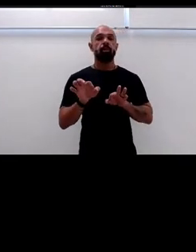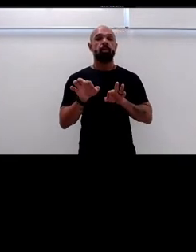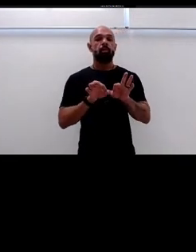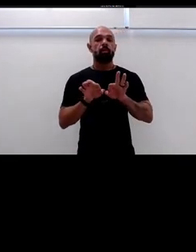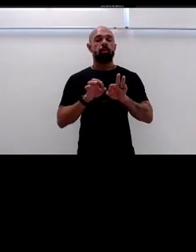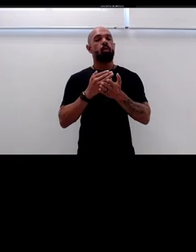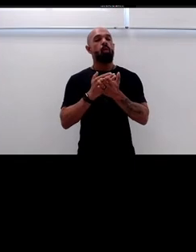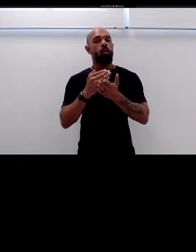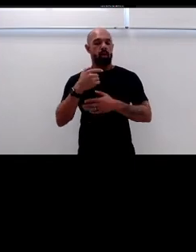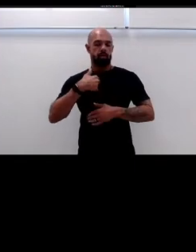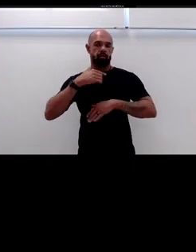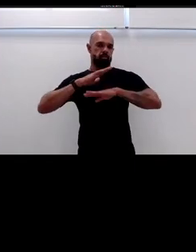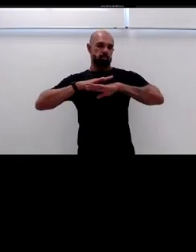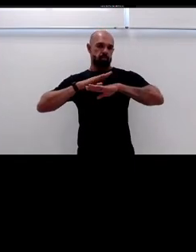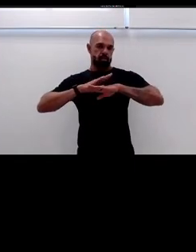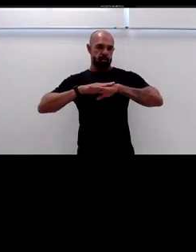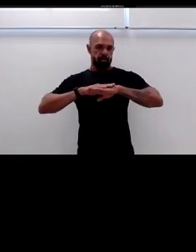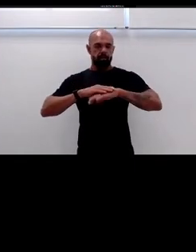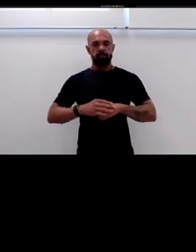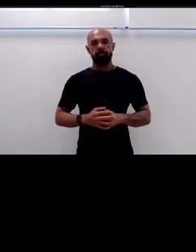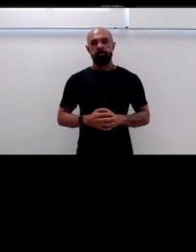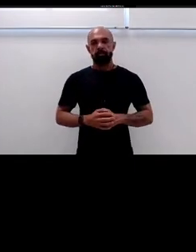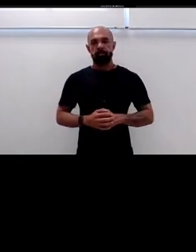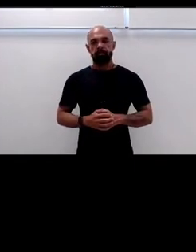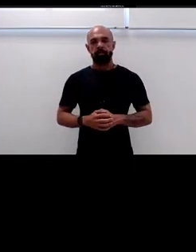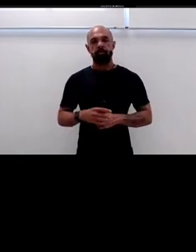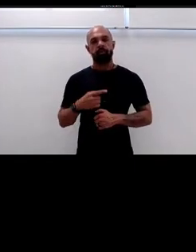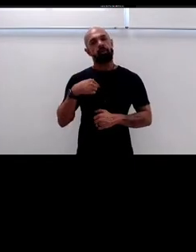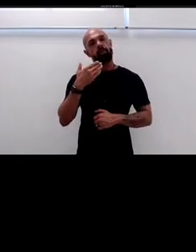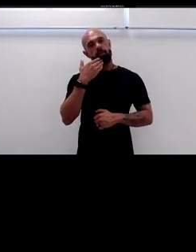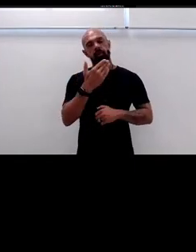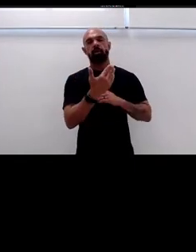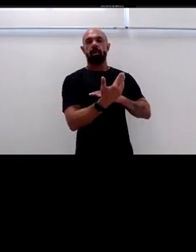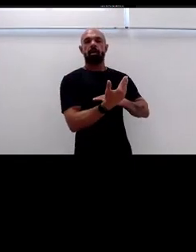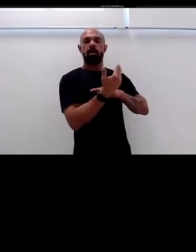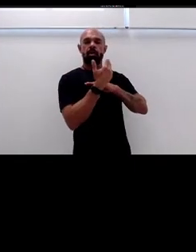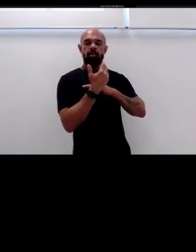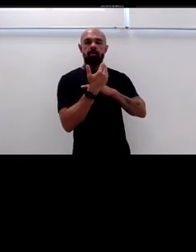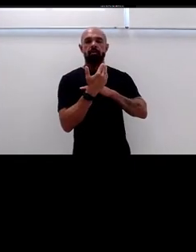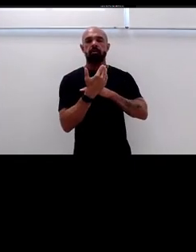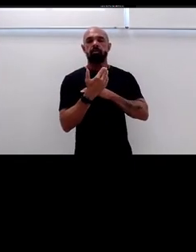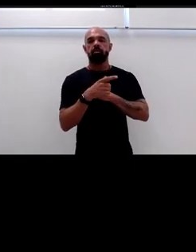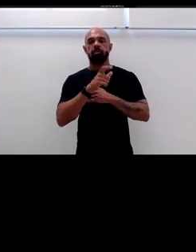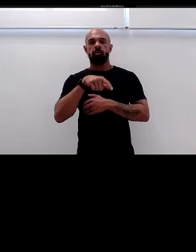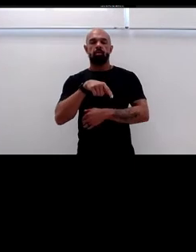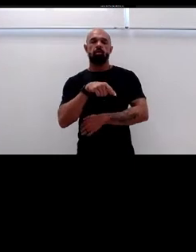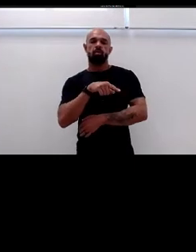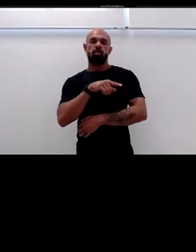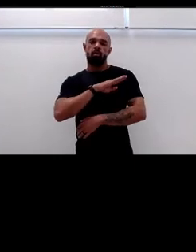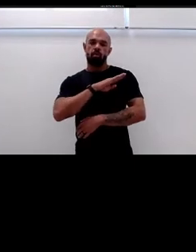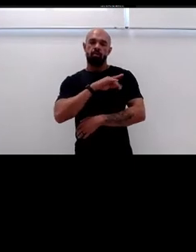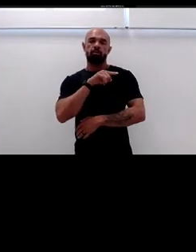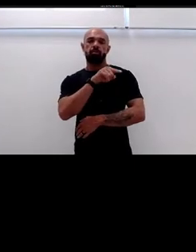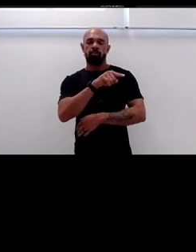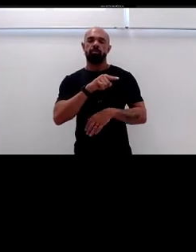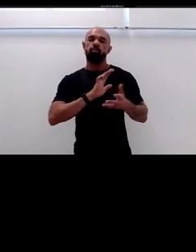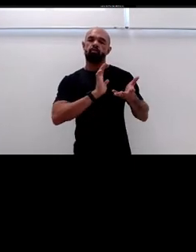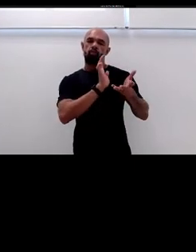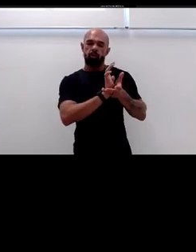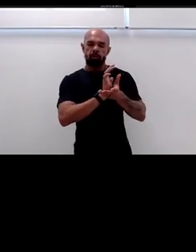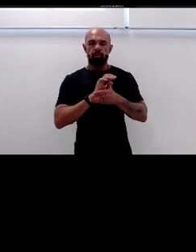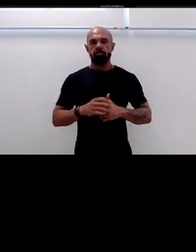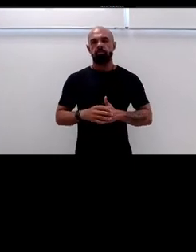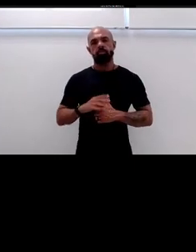por mim. Eu pedi ajuda a um companheiro de turma, que eu considero